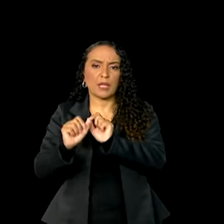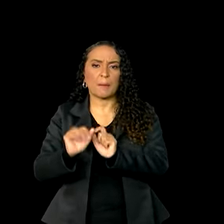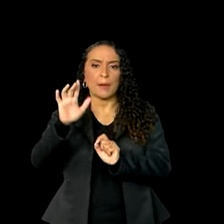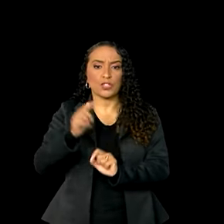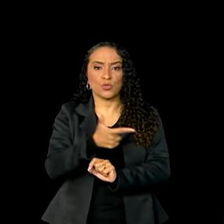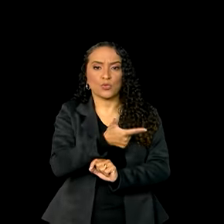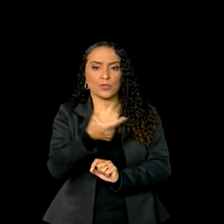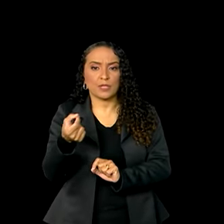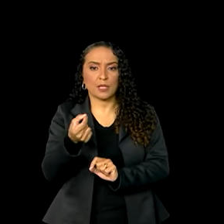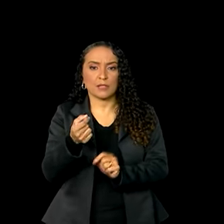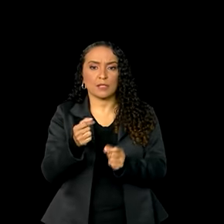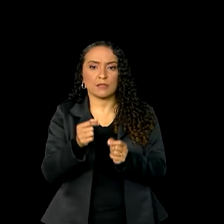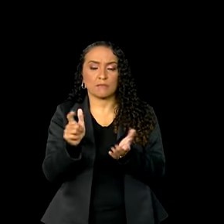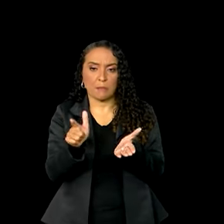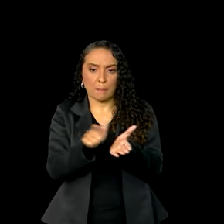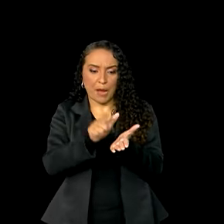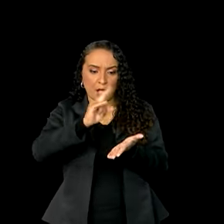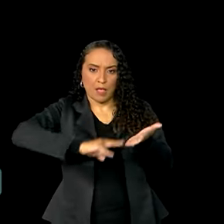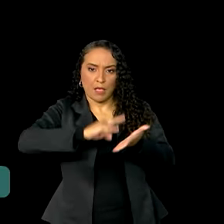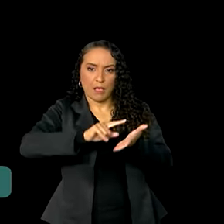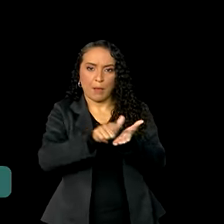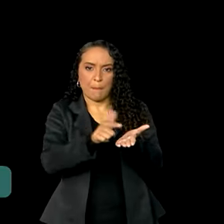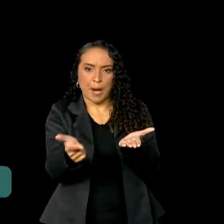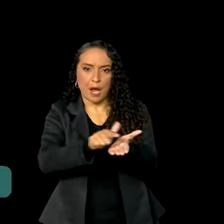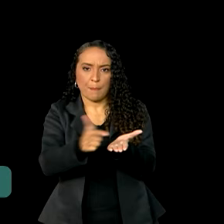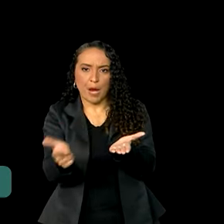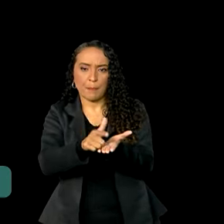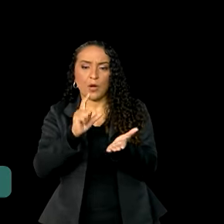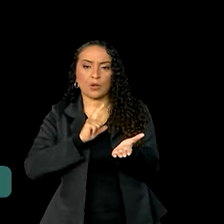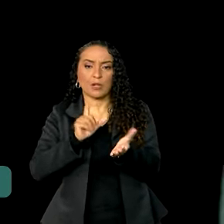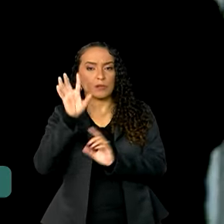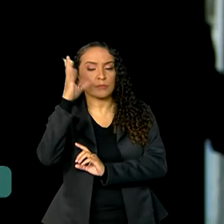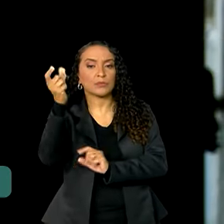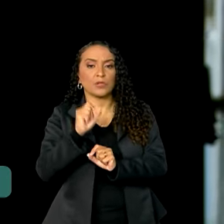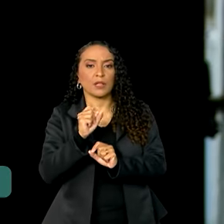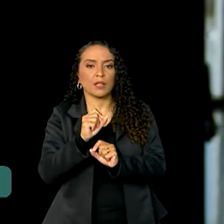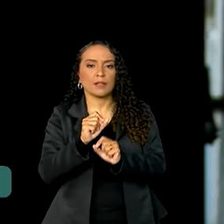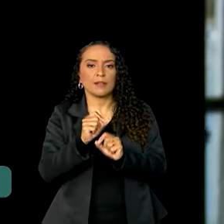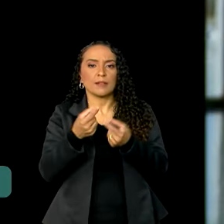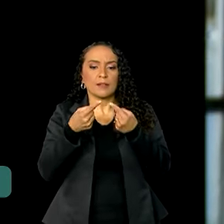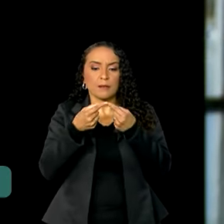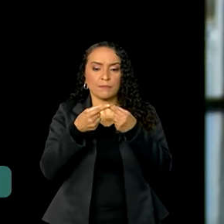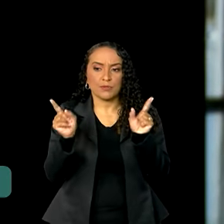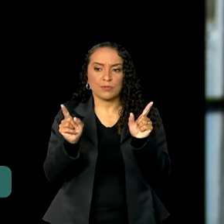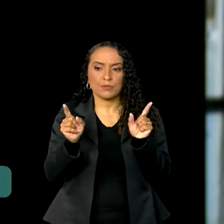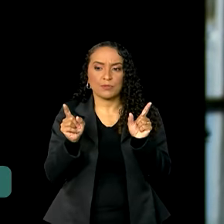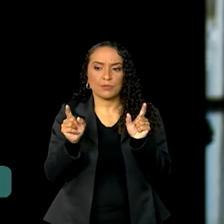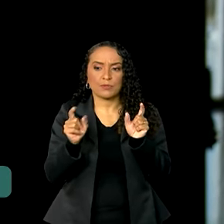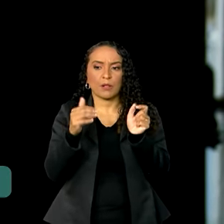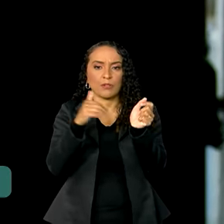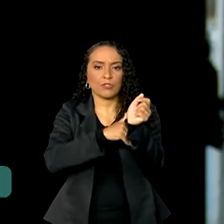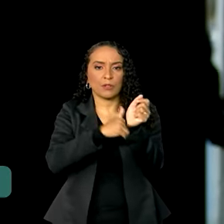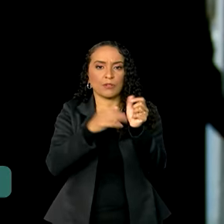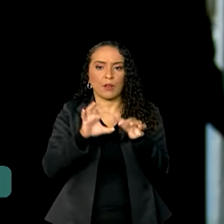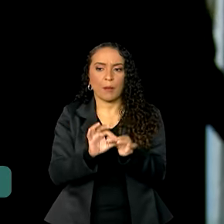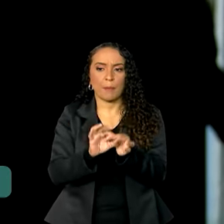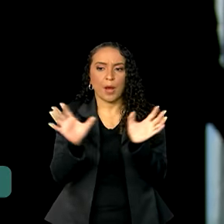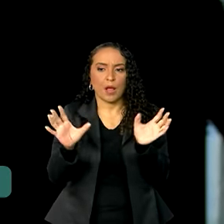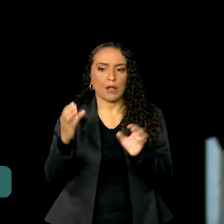de 200 páginas, que é resultado da quebra do sigilo telefônico,